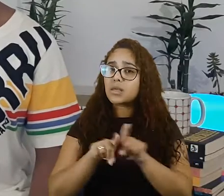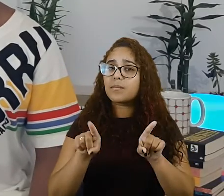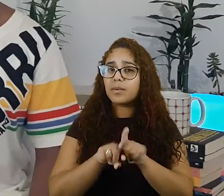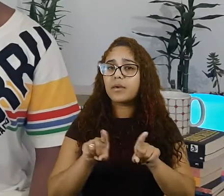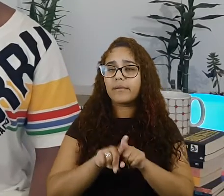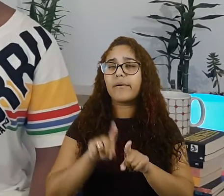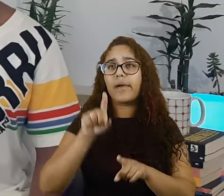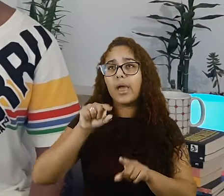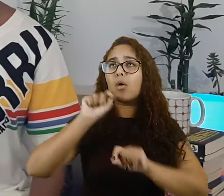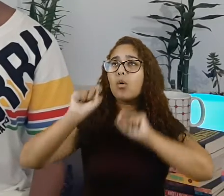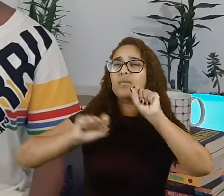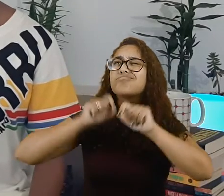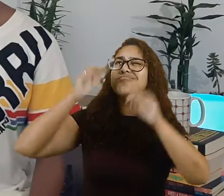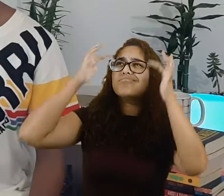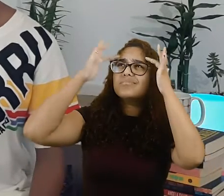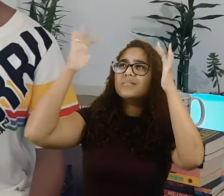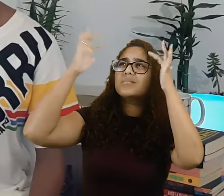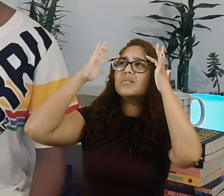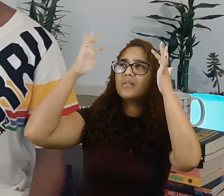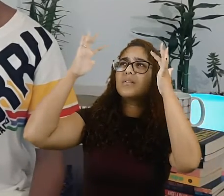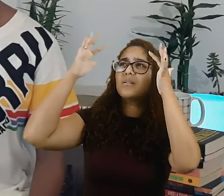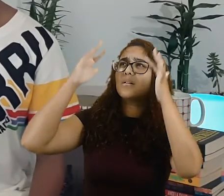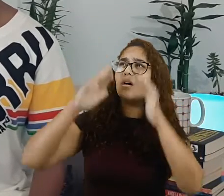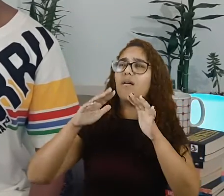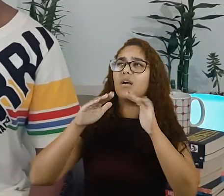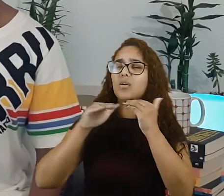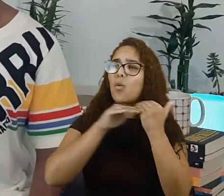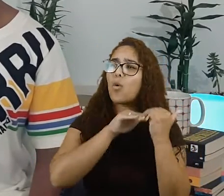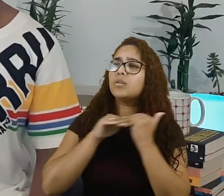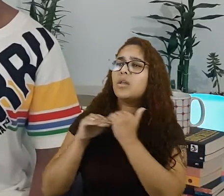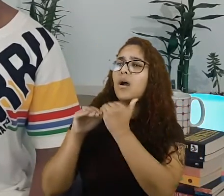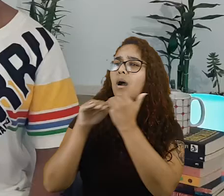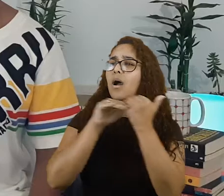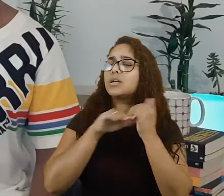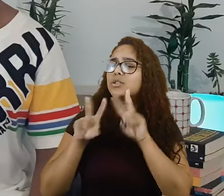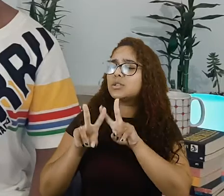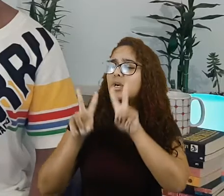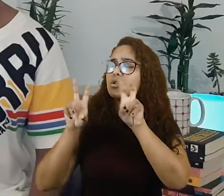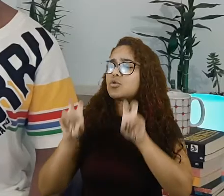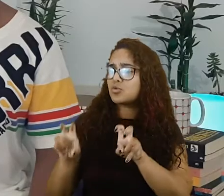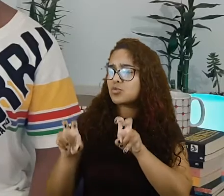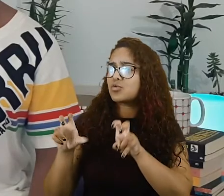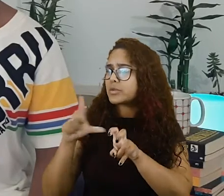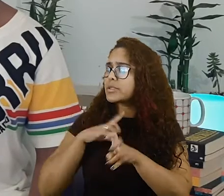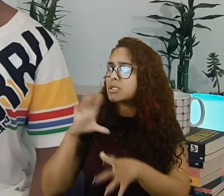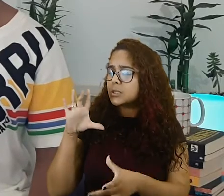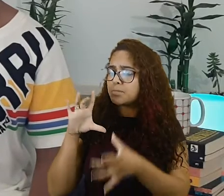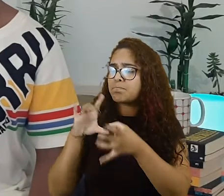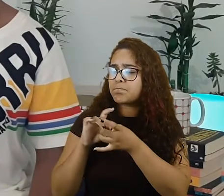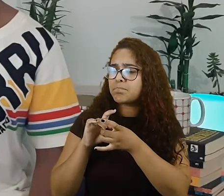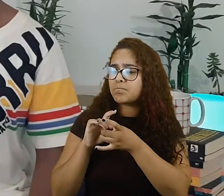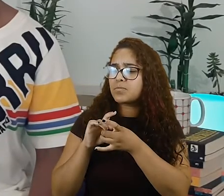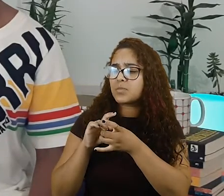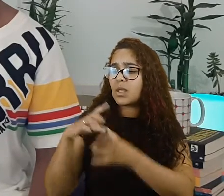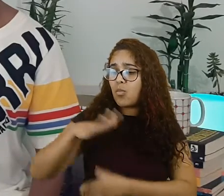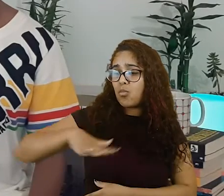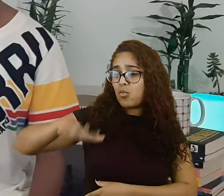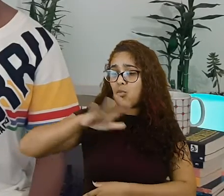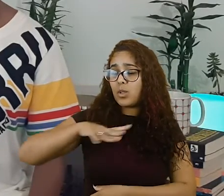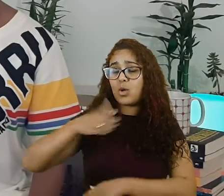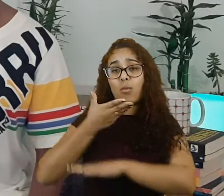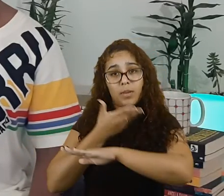nessa pesquisa também faz a gente refletir a homogeneidade de assuntos relacionados